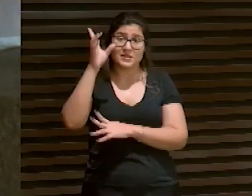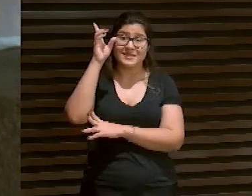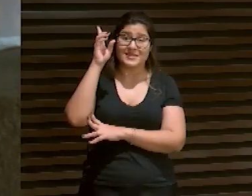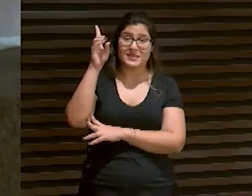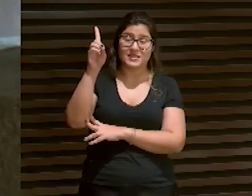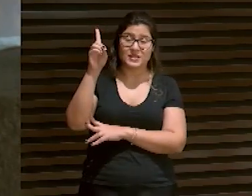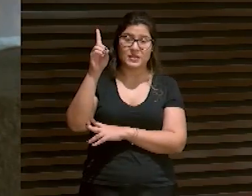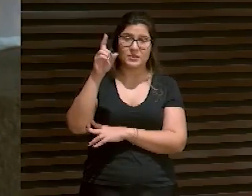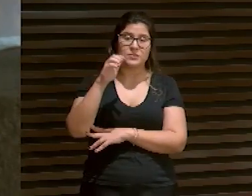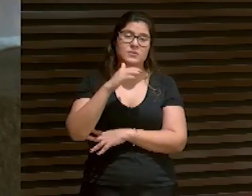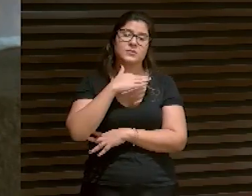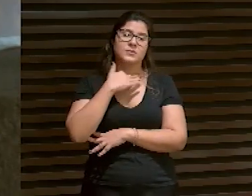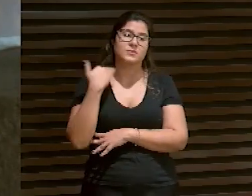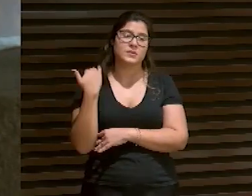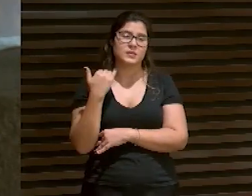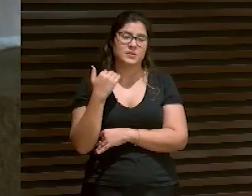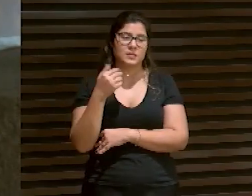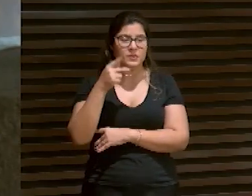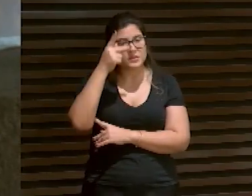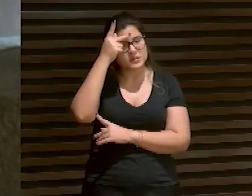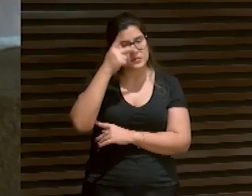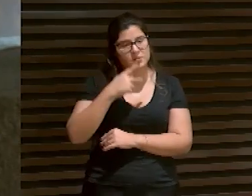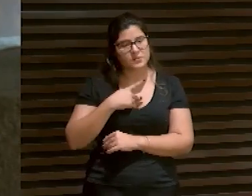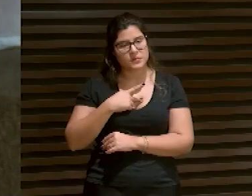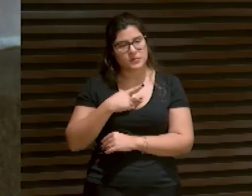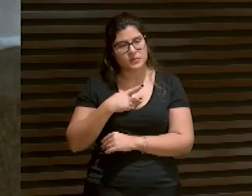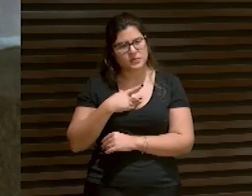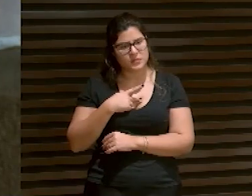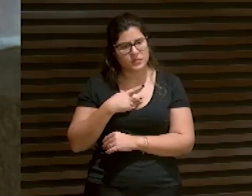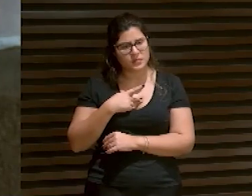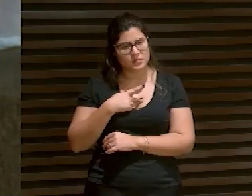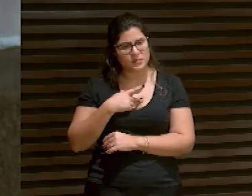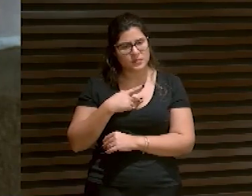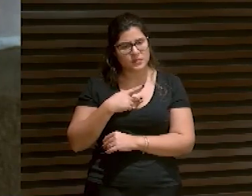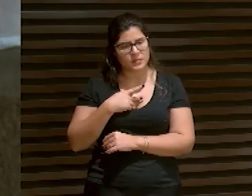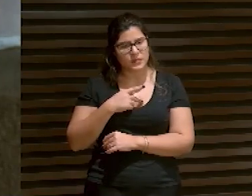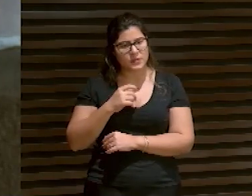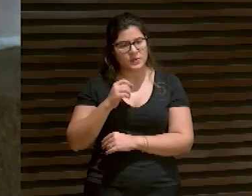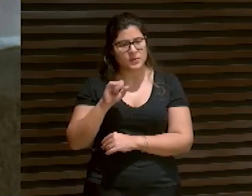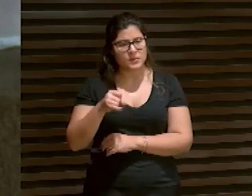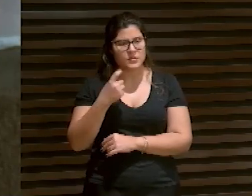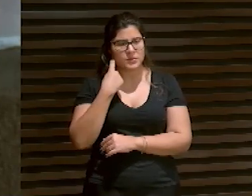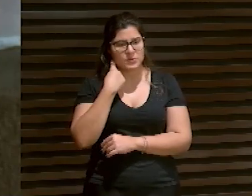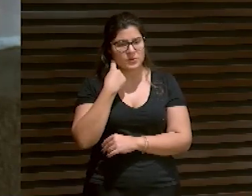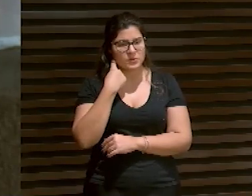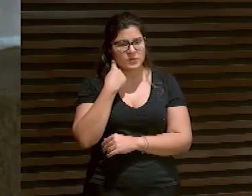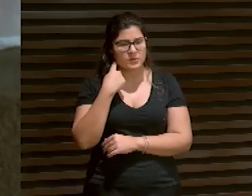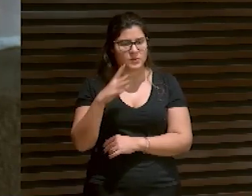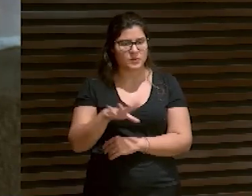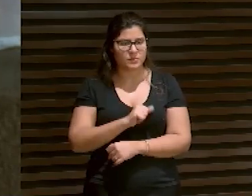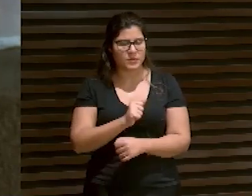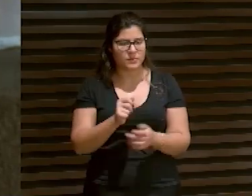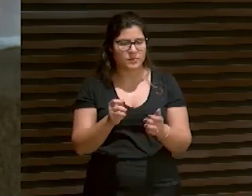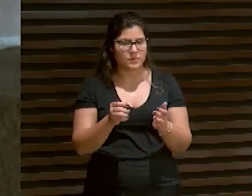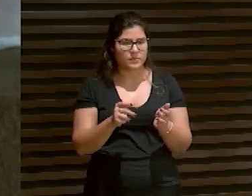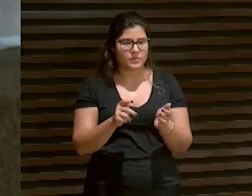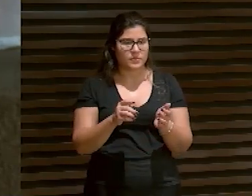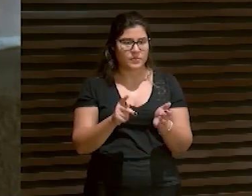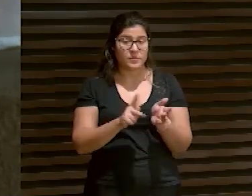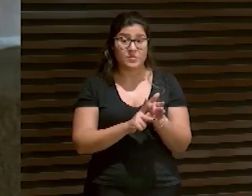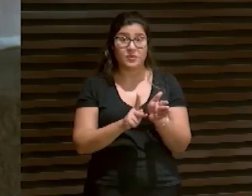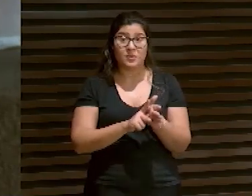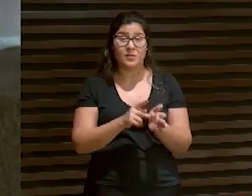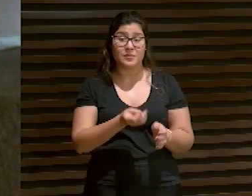Jonas amava a si mesmo demasiadamente. Ele tanto se amava que quando Deus tirou dele o conforto da